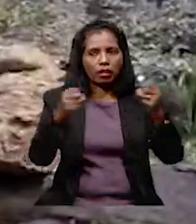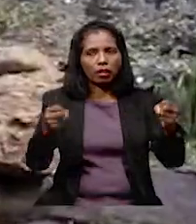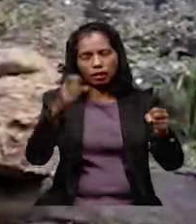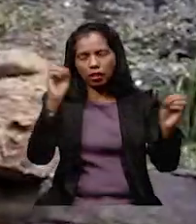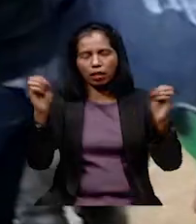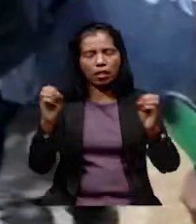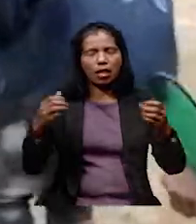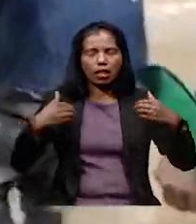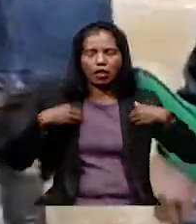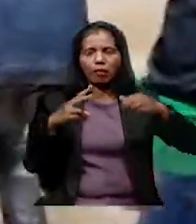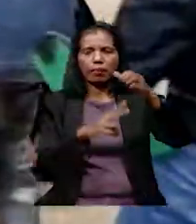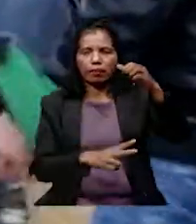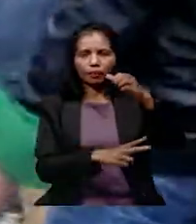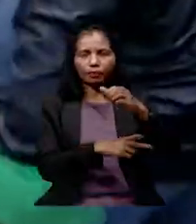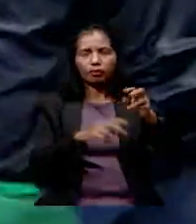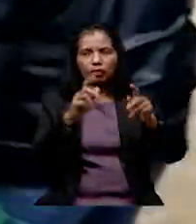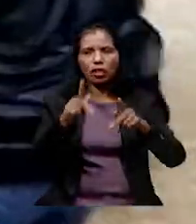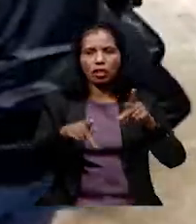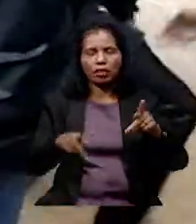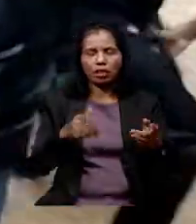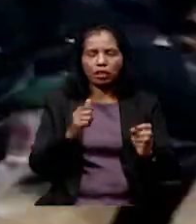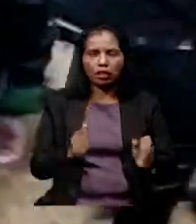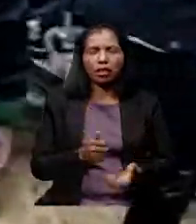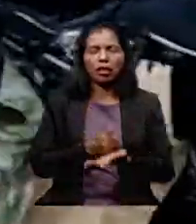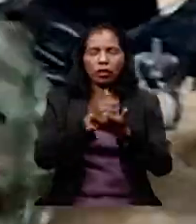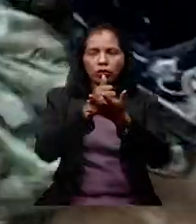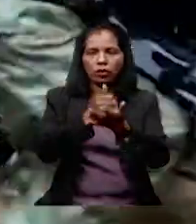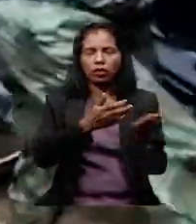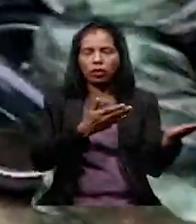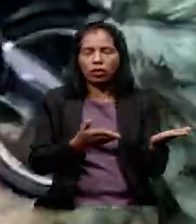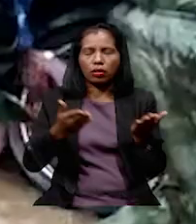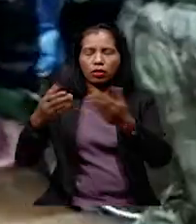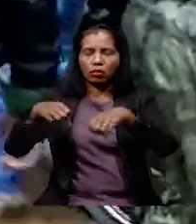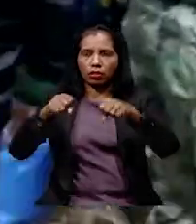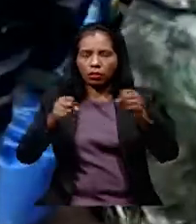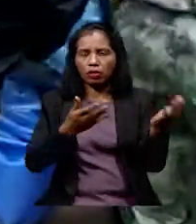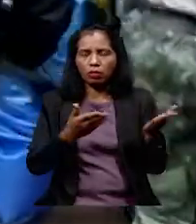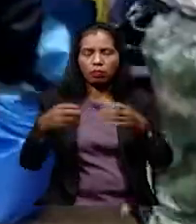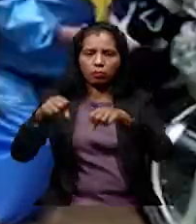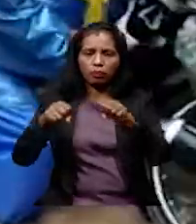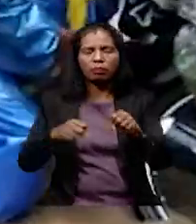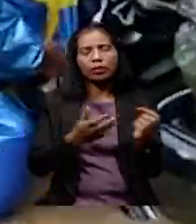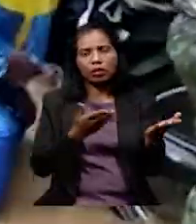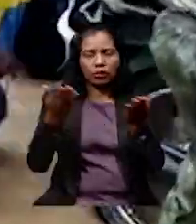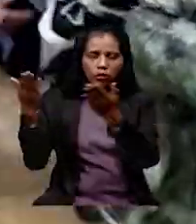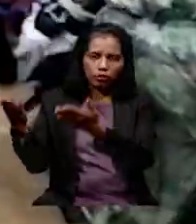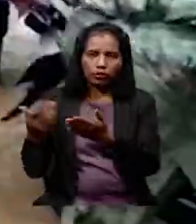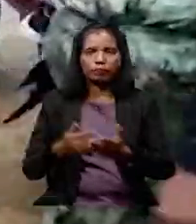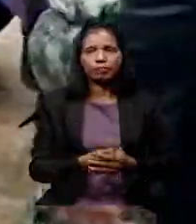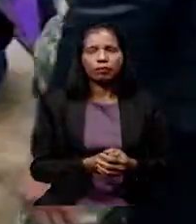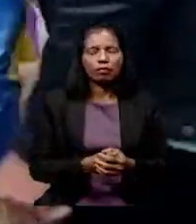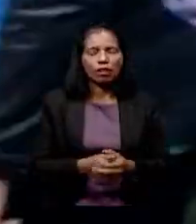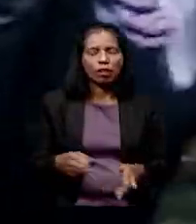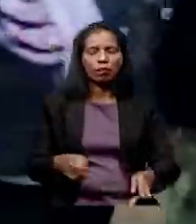ponte obriga motorista sira tem que ajuda malu o de hulan motor ba mota sorin tamba mota kunsing nebe tun ho volume bot